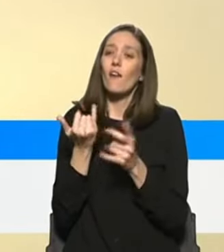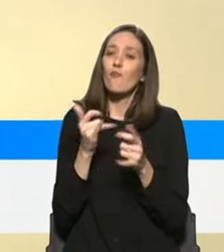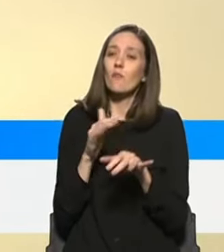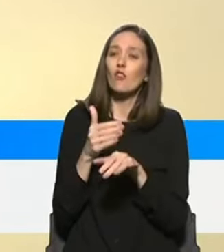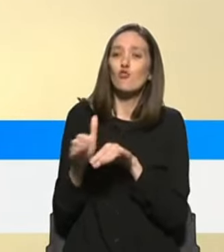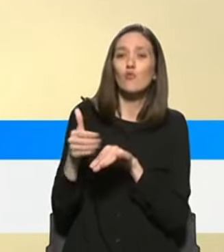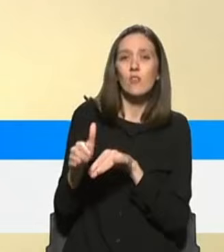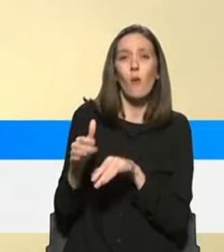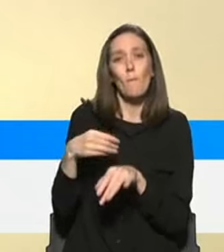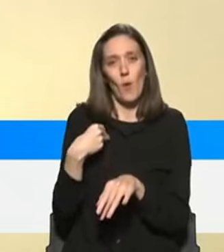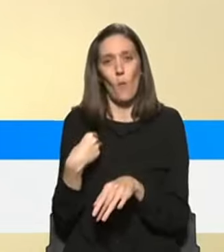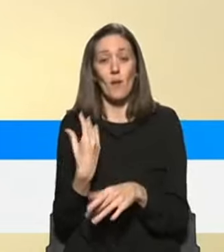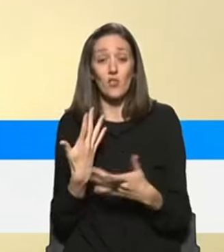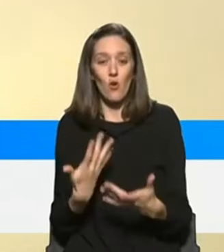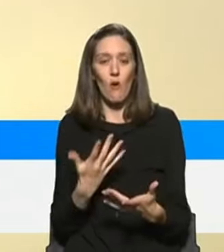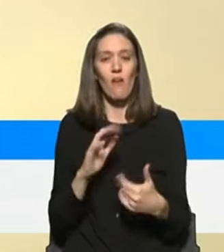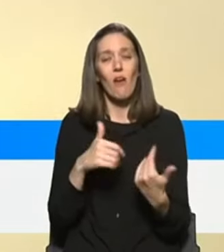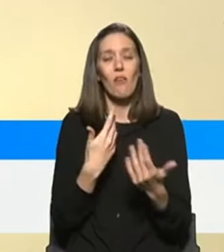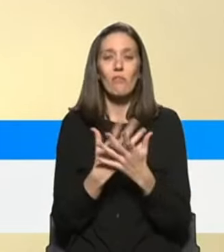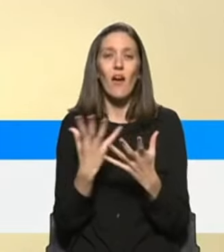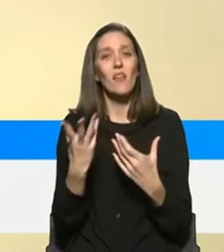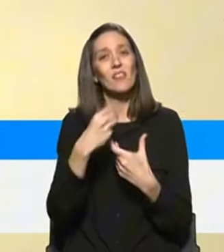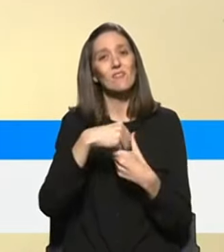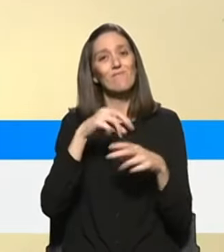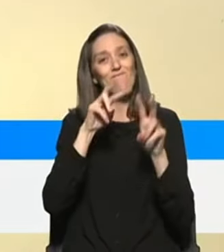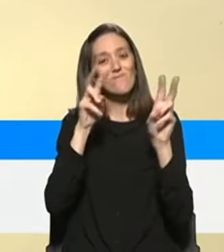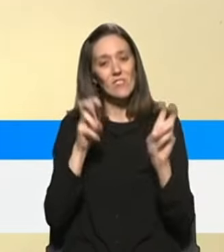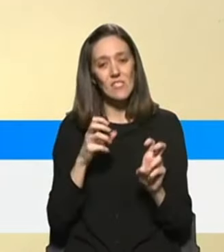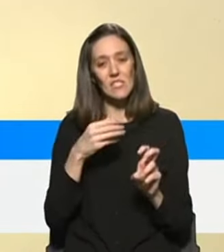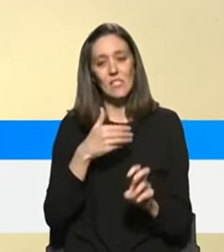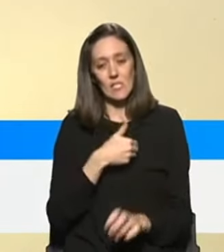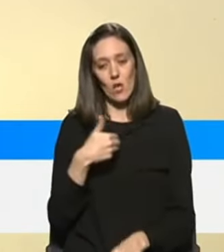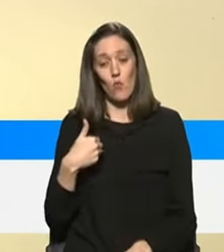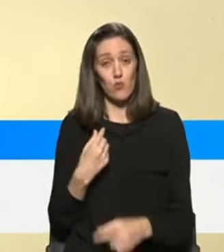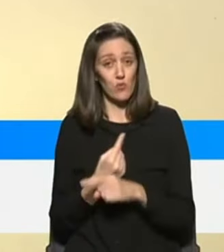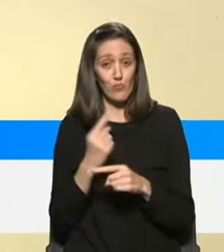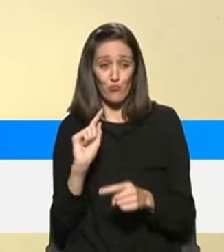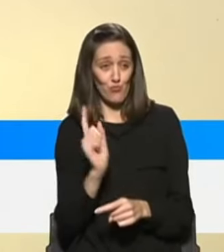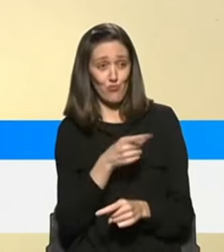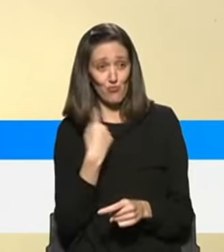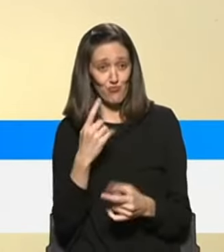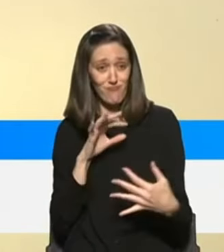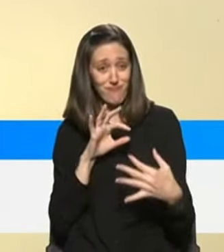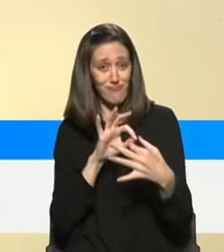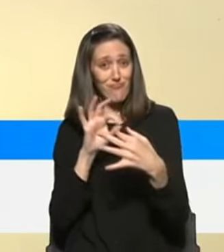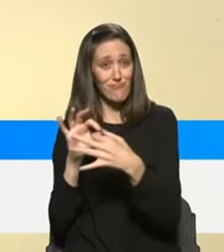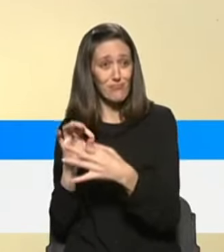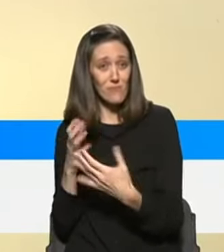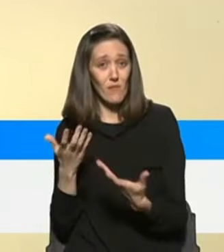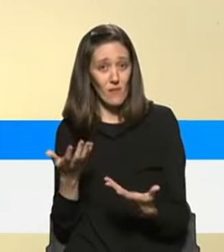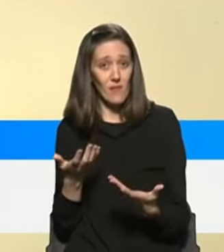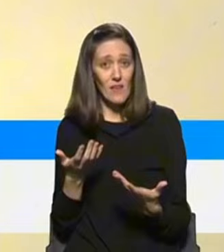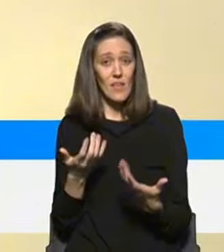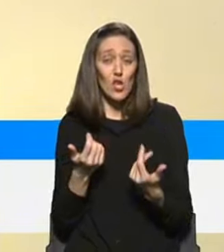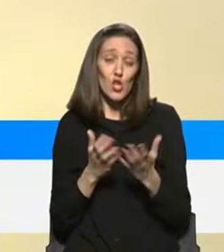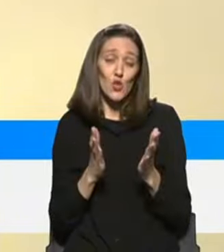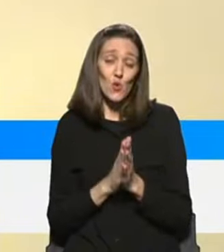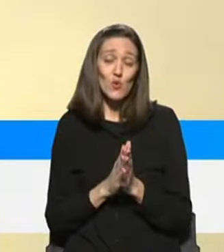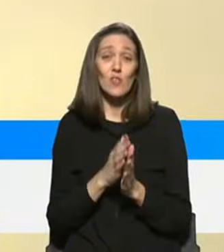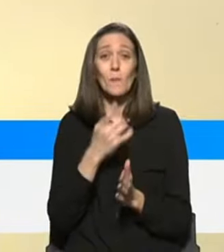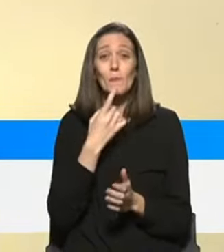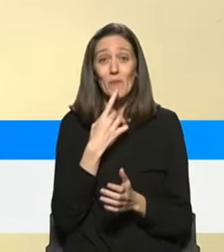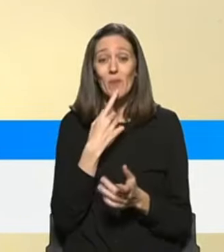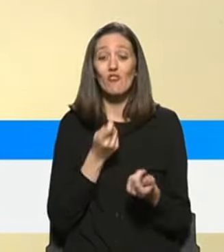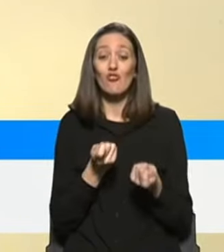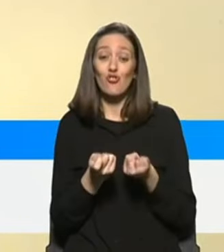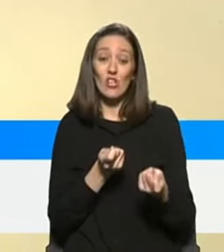finalmente estamos a valorizar a literacia em saúde, porque isso diz respeito a todos nós e cada um de nós tem que perceber que tem que